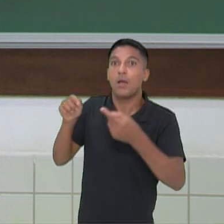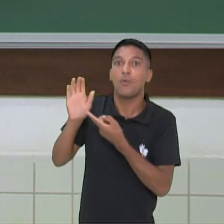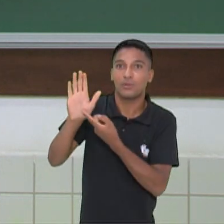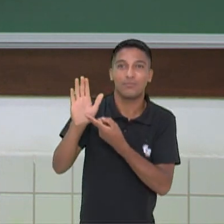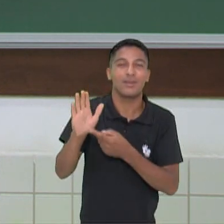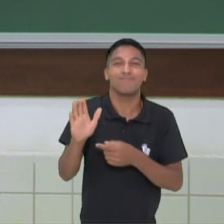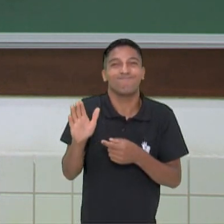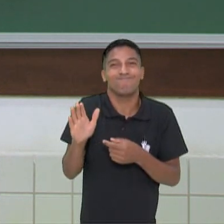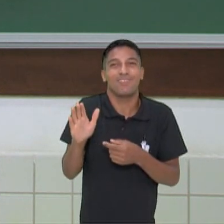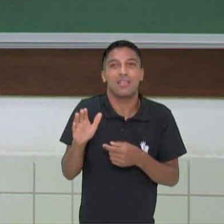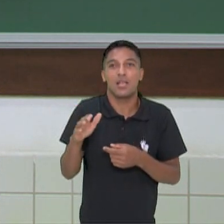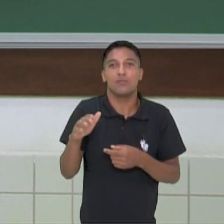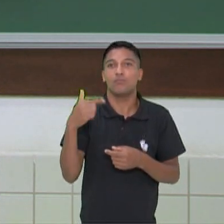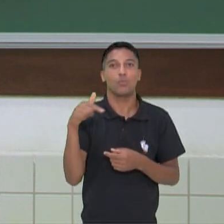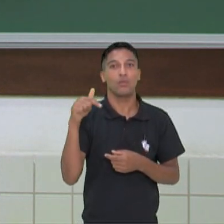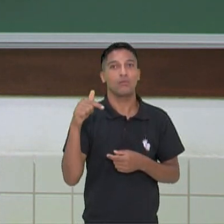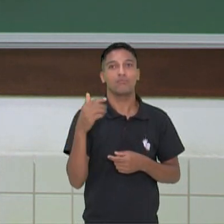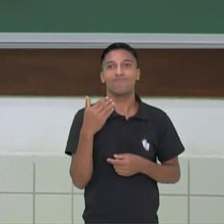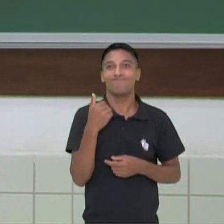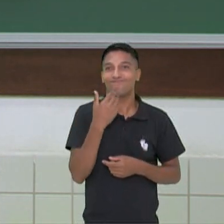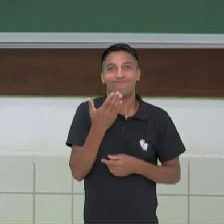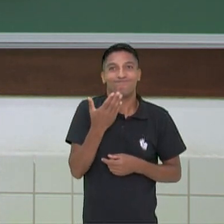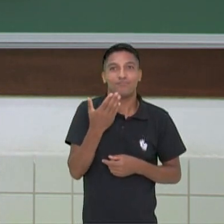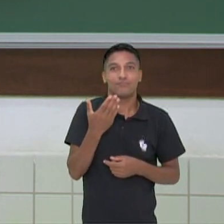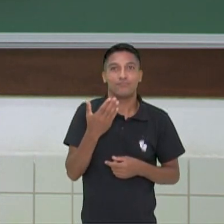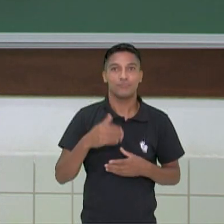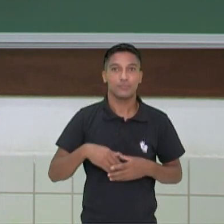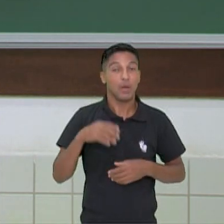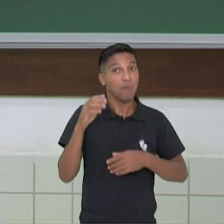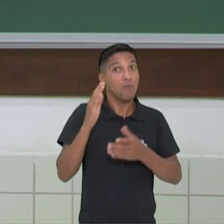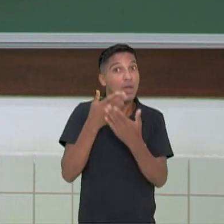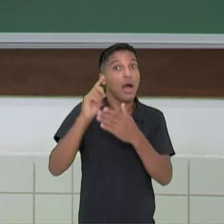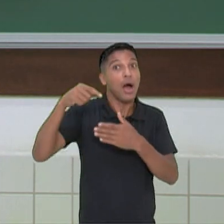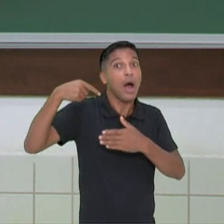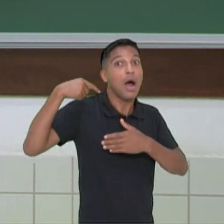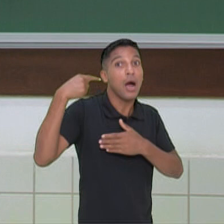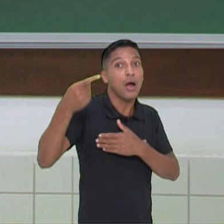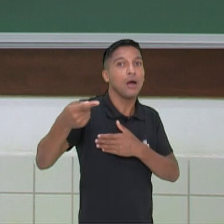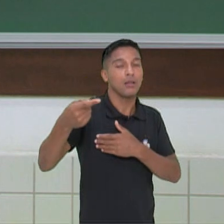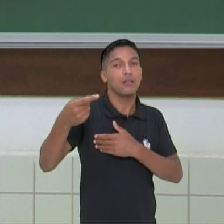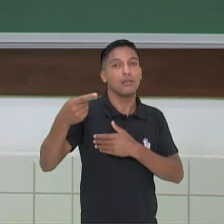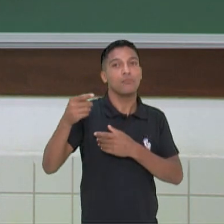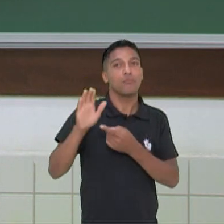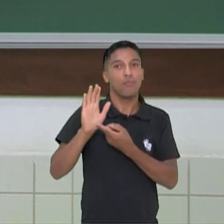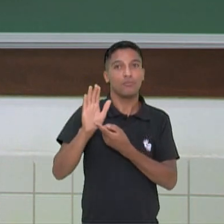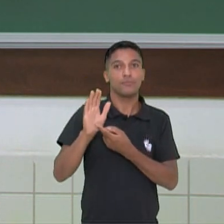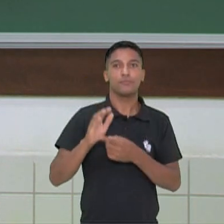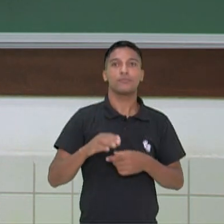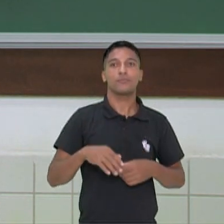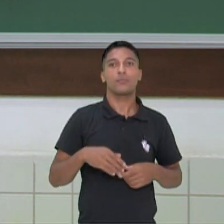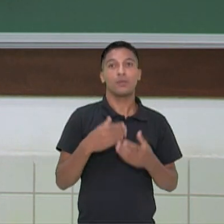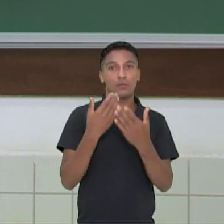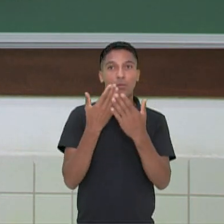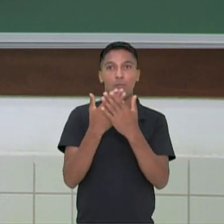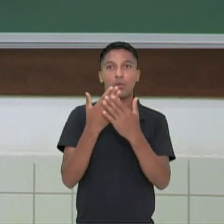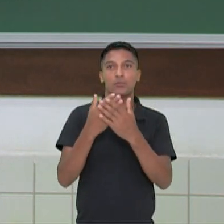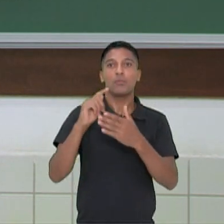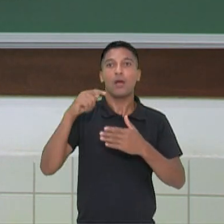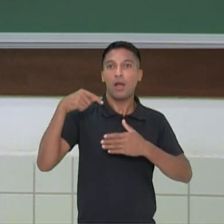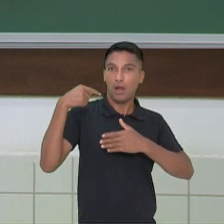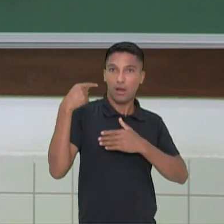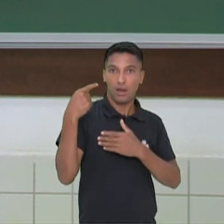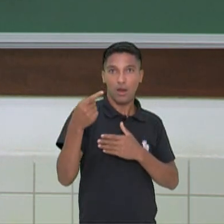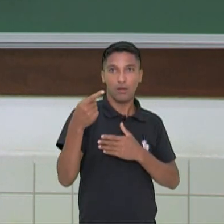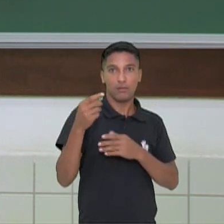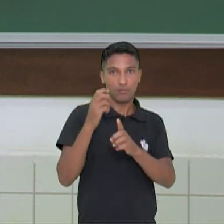exemplo dessas armas ok pessoal por hoje ficamos por aqui espero vocês na próxima aula Ok